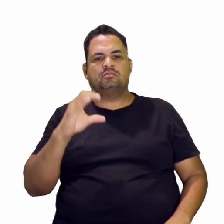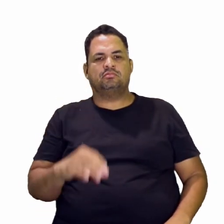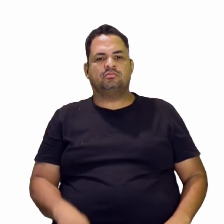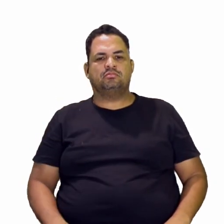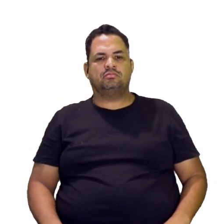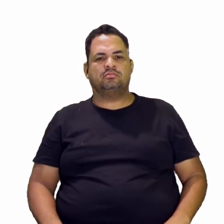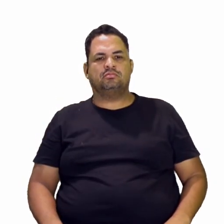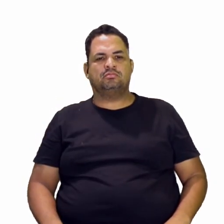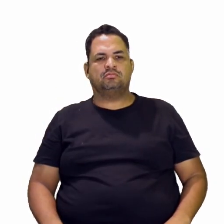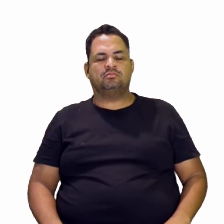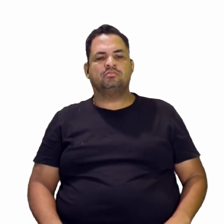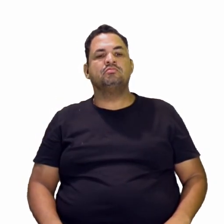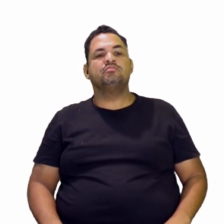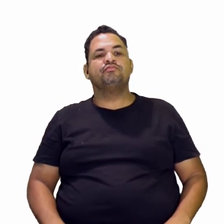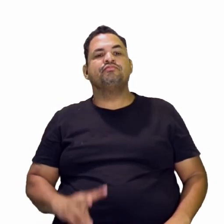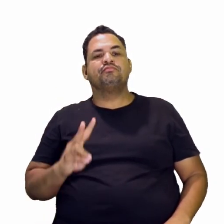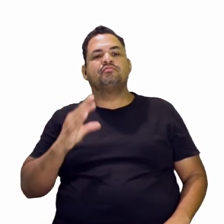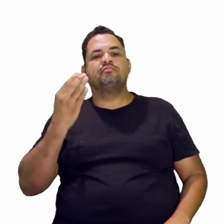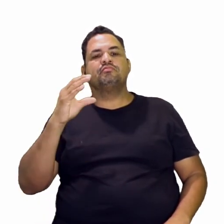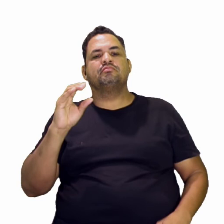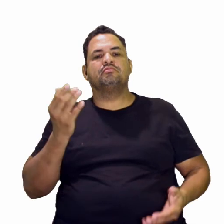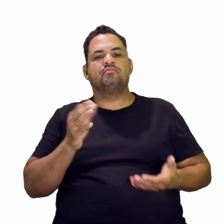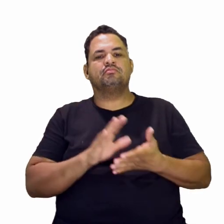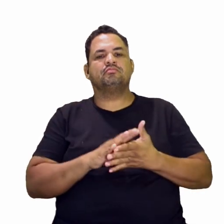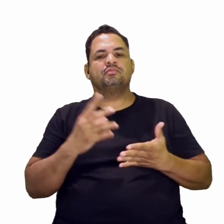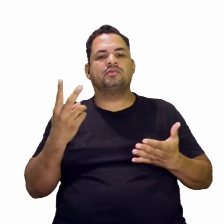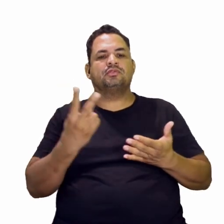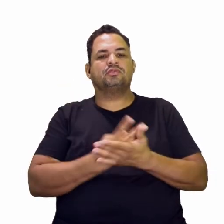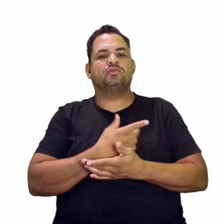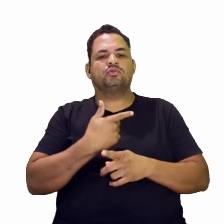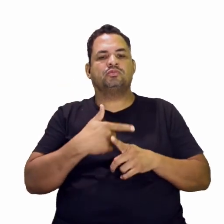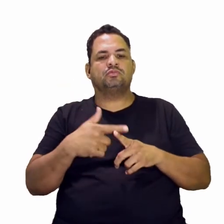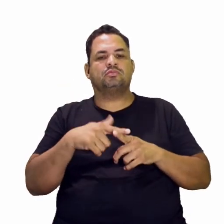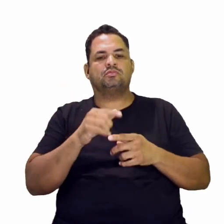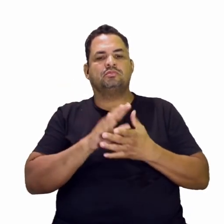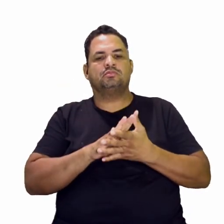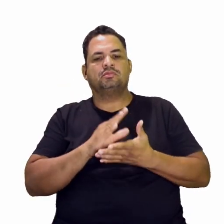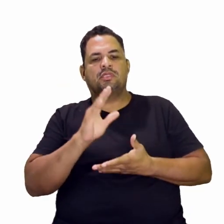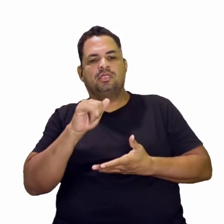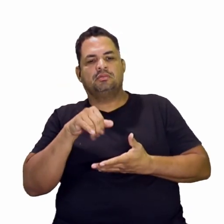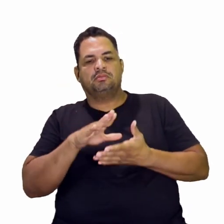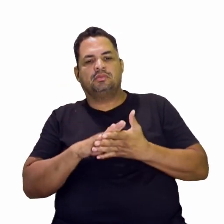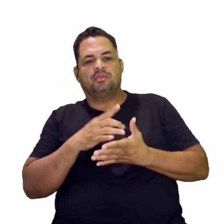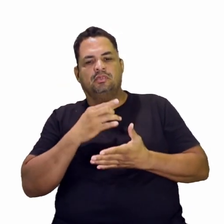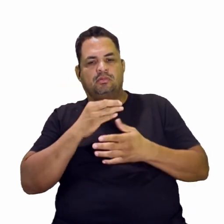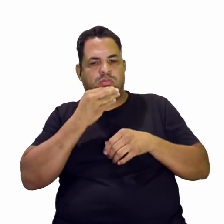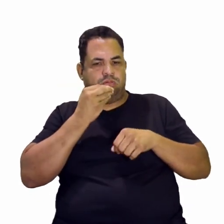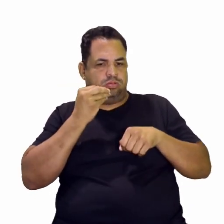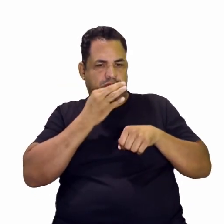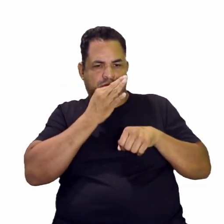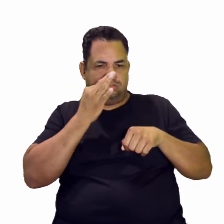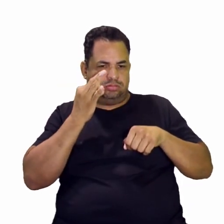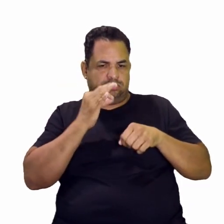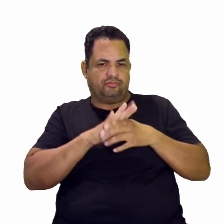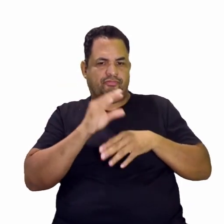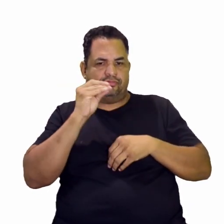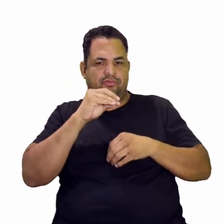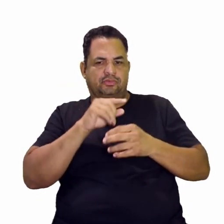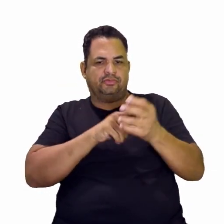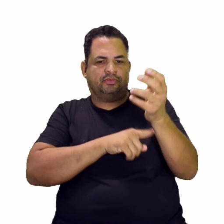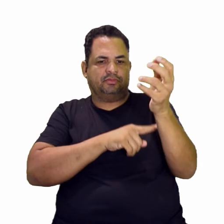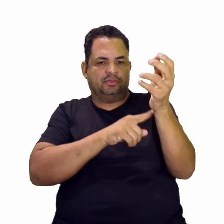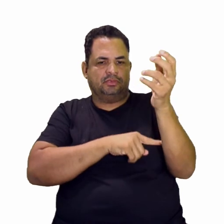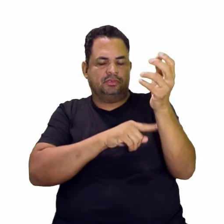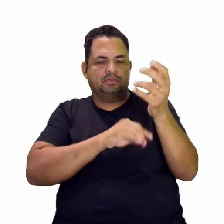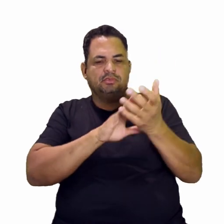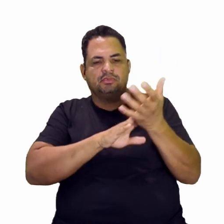bom? A vitamina C pode causar alguns distúrbios, tais como a anemia, inflamação das mucosas, enfraquecimento dos